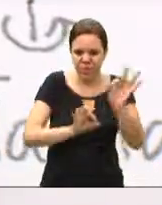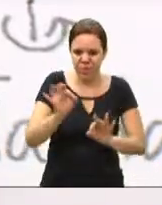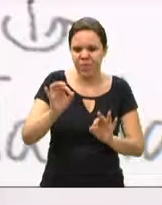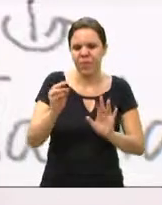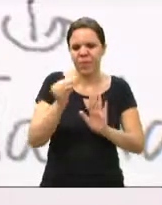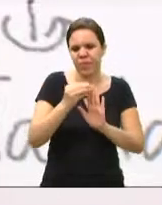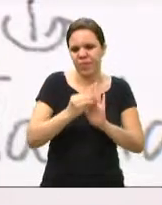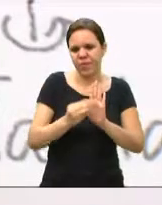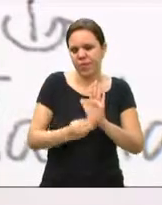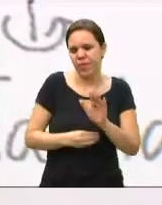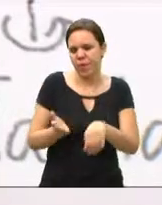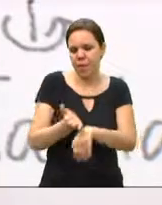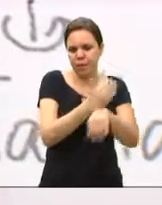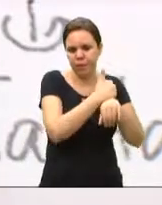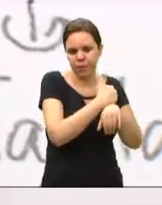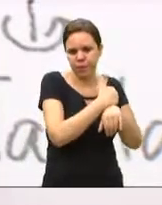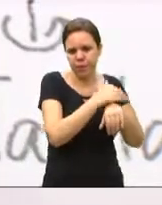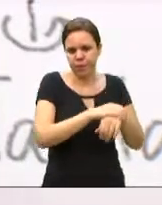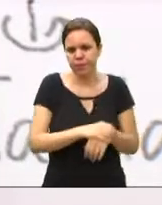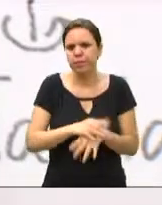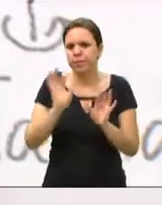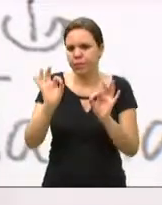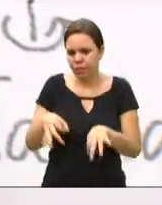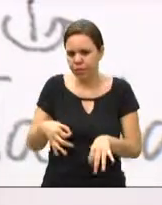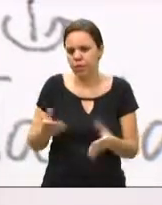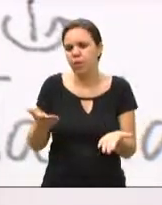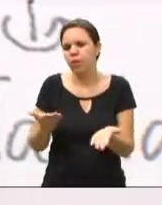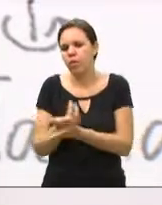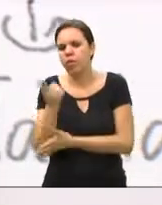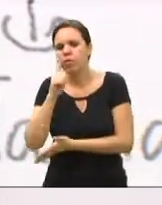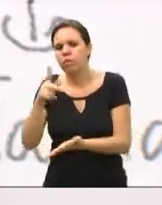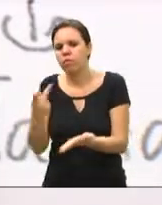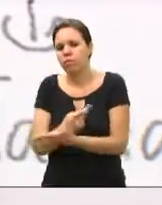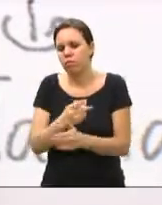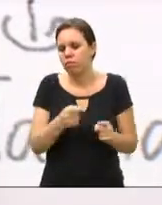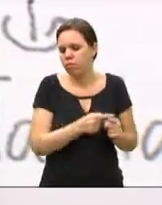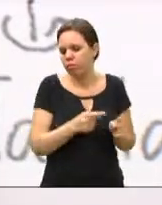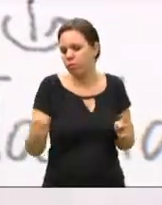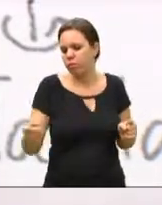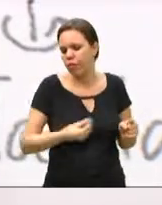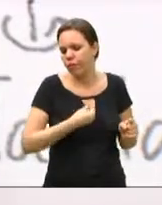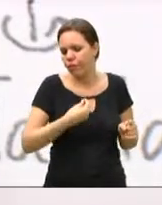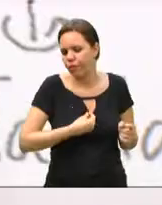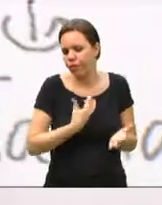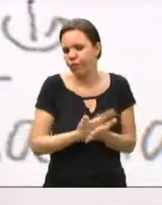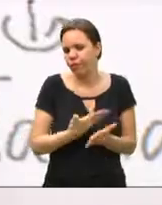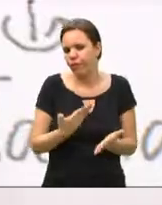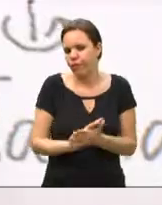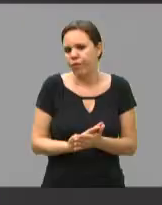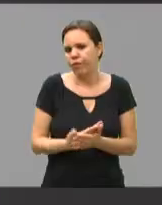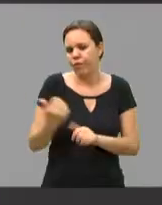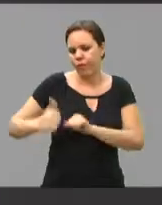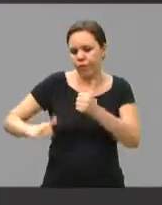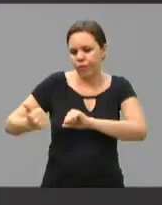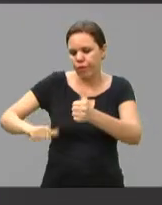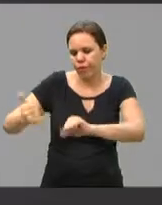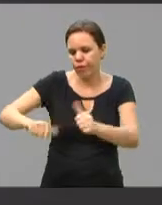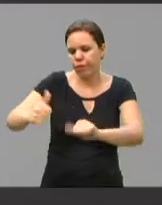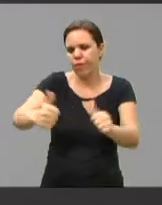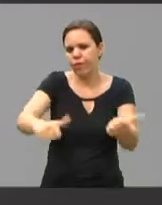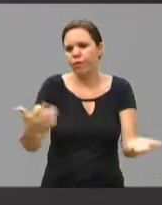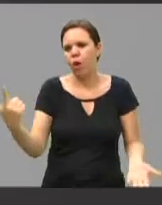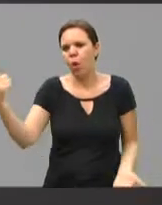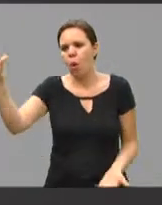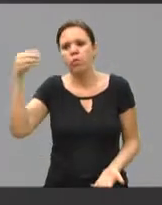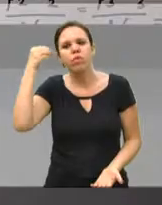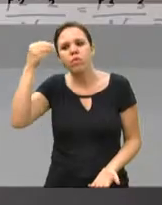organização, isso anteriormente, o que deu certo e o que deu errado ao longo de toda a minha vida escolar, ao longo desses simulados. Ele já vai com uma